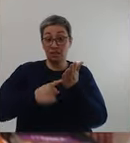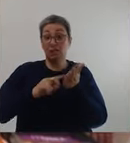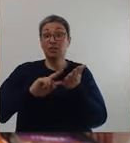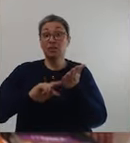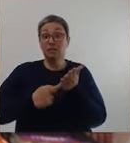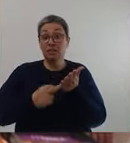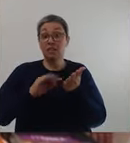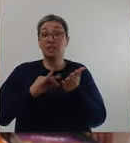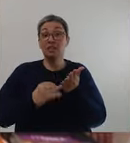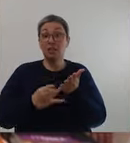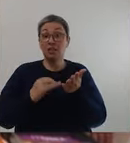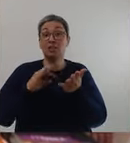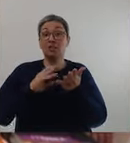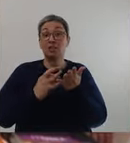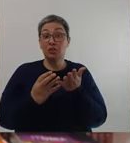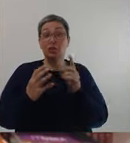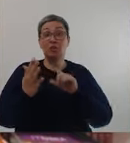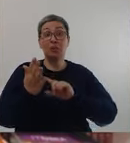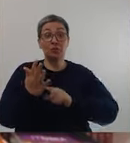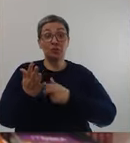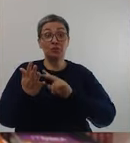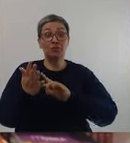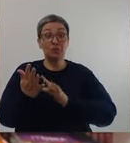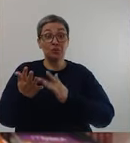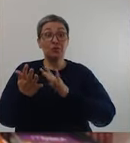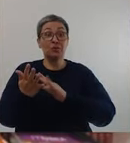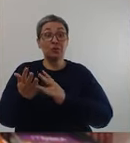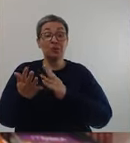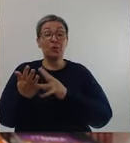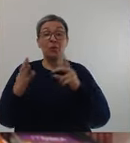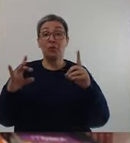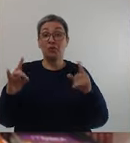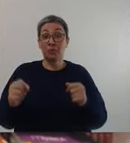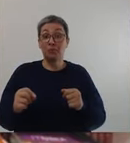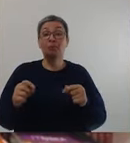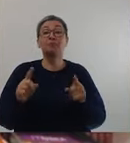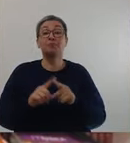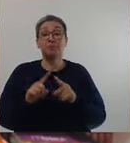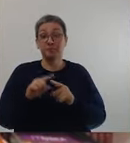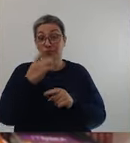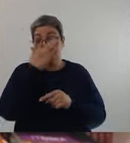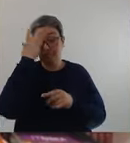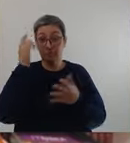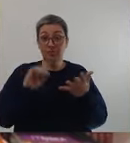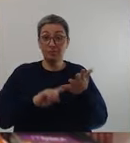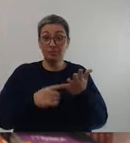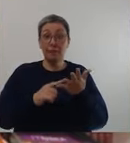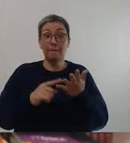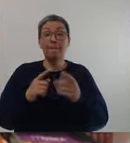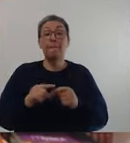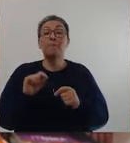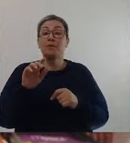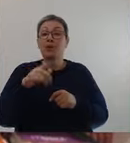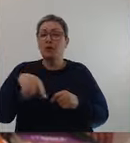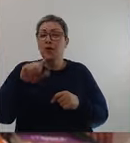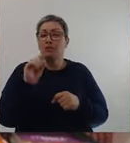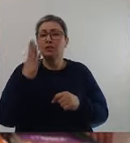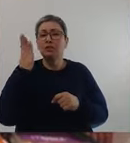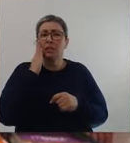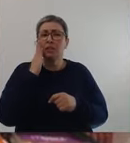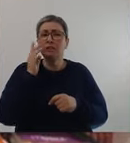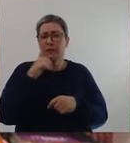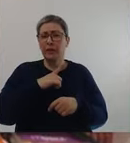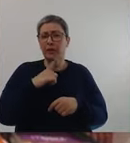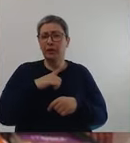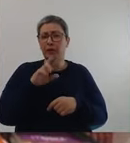coletada as digitais de todos os dedos da pessoa, né? Todos os dedinhos, tá? Você